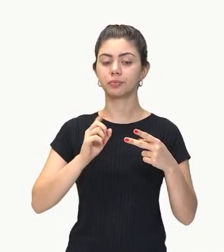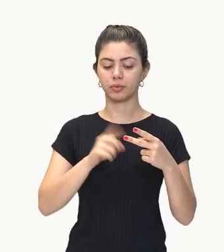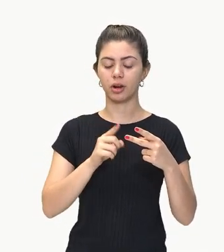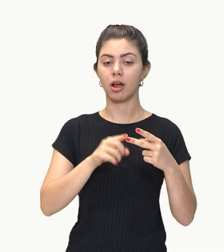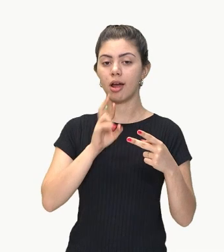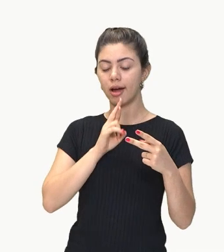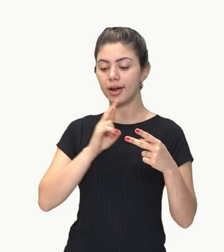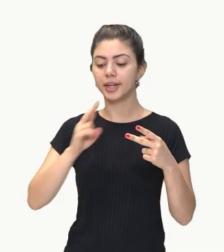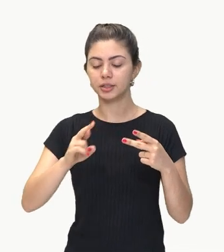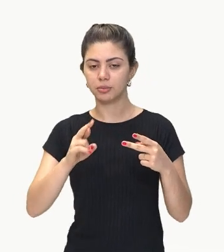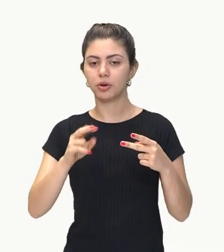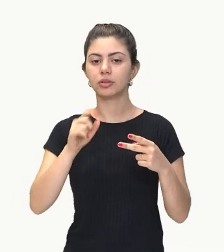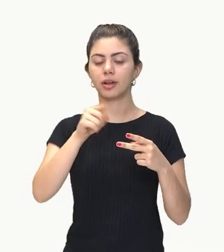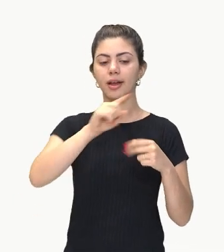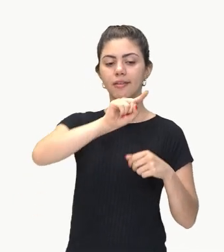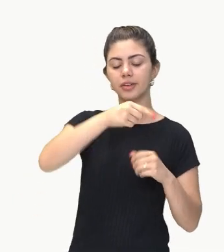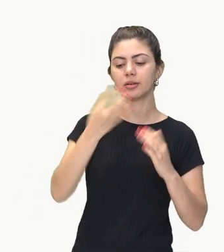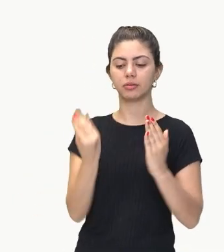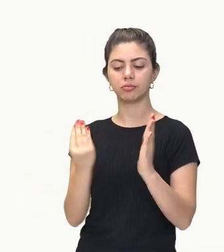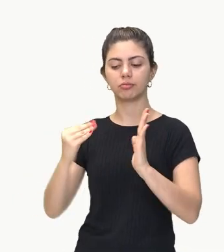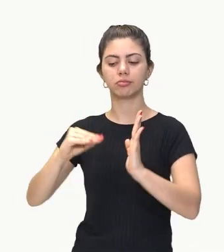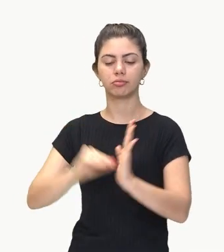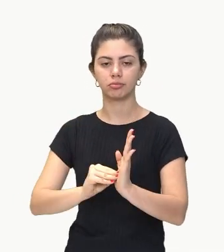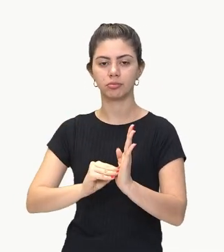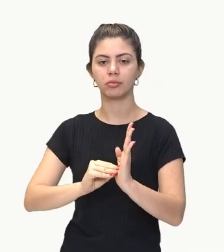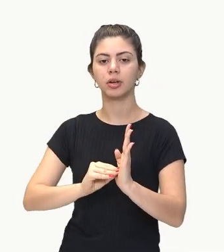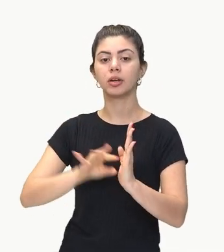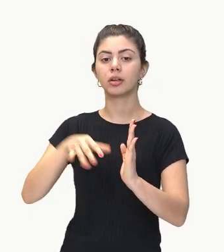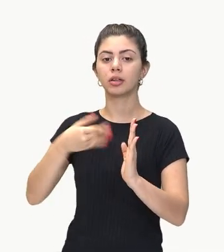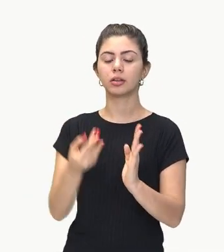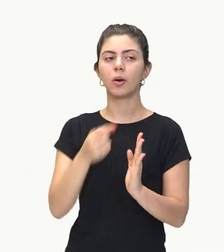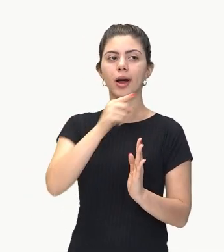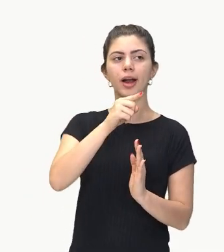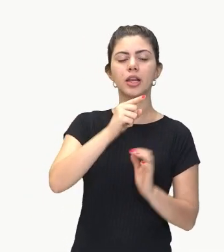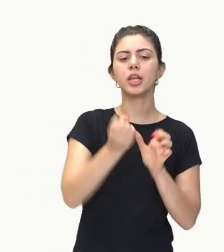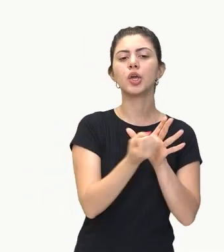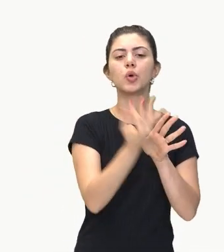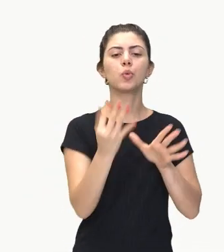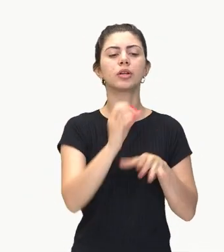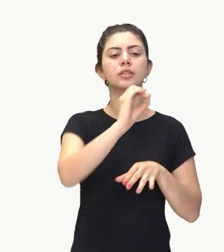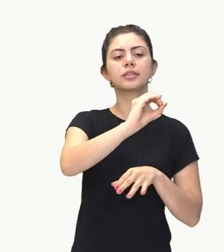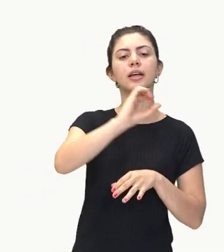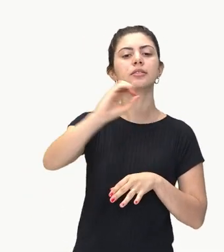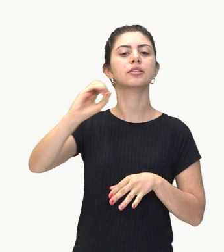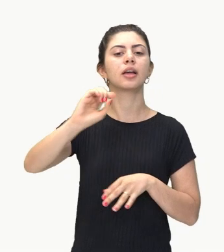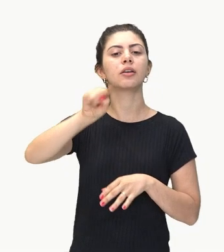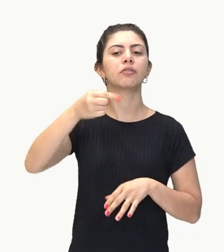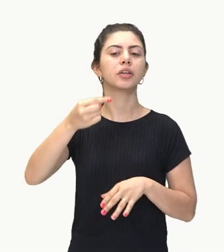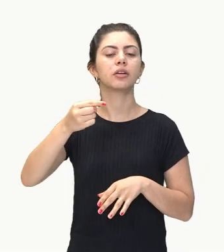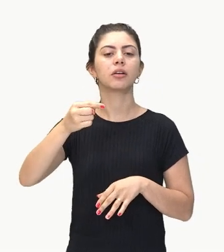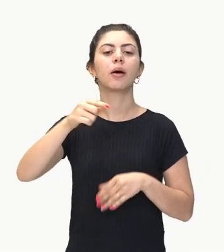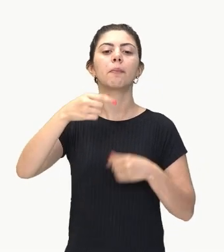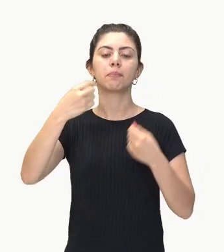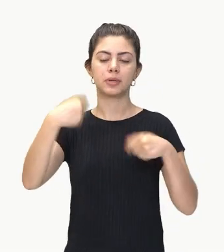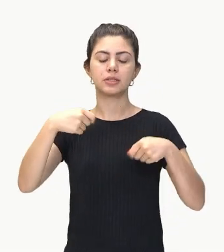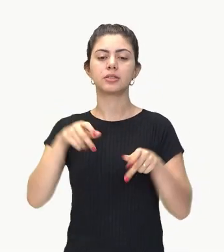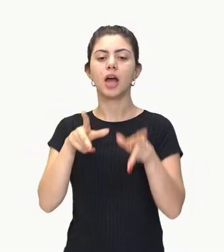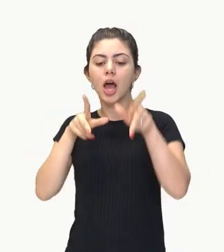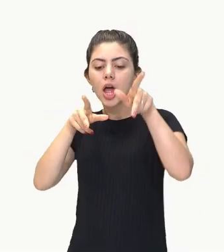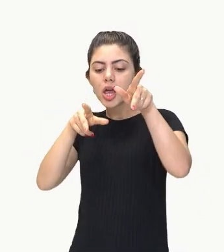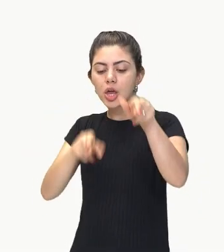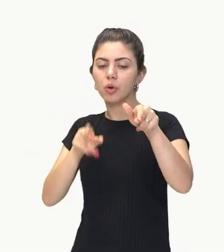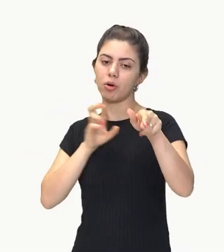resultado, de modo que a quantidade de casas decimais seja igual